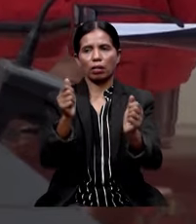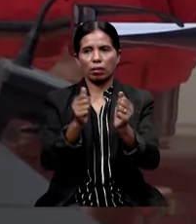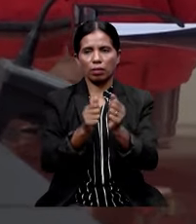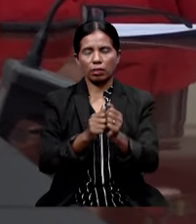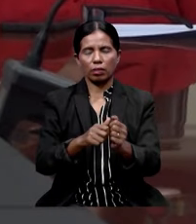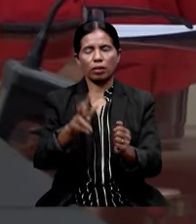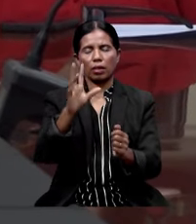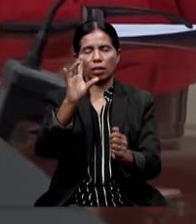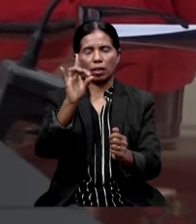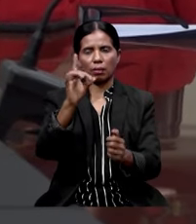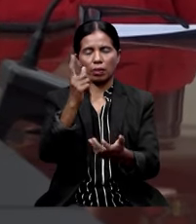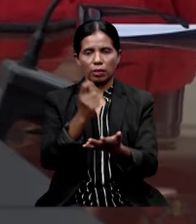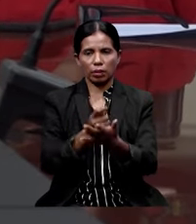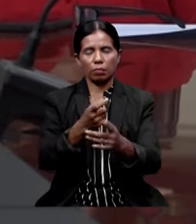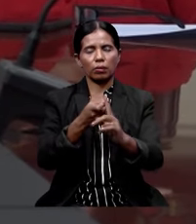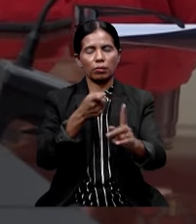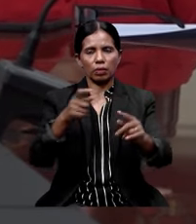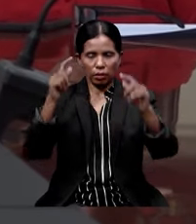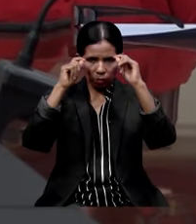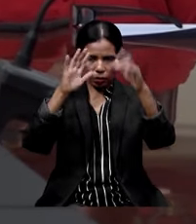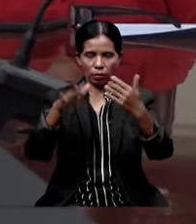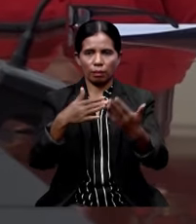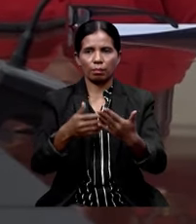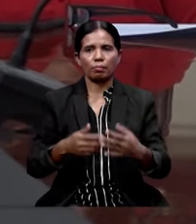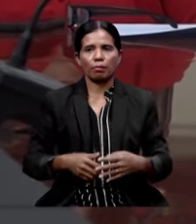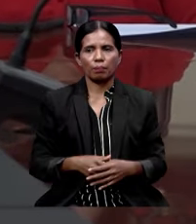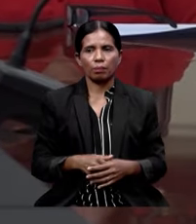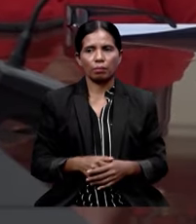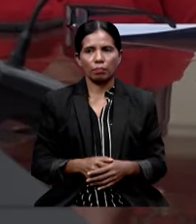rihun valoresin mai husi teritorio nasional. Lamberto da Silva, Emerenciana Martins, ZMN.